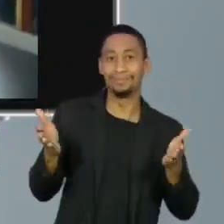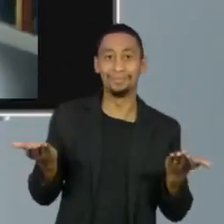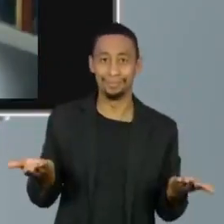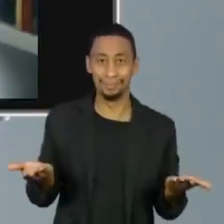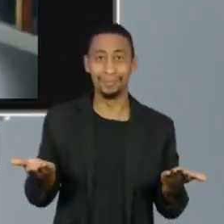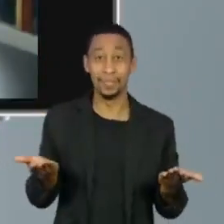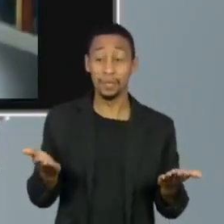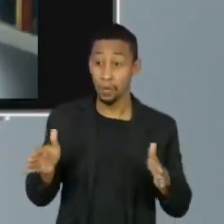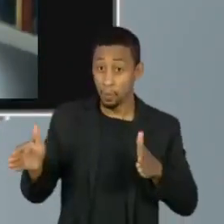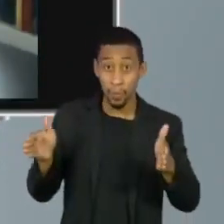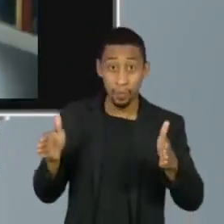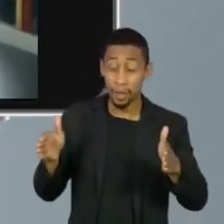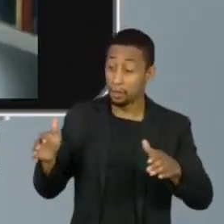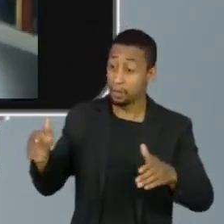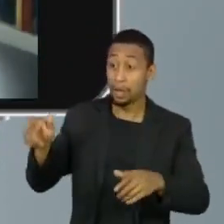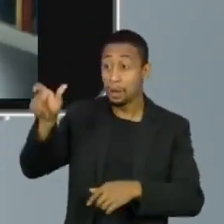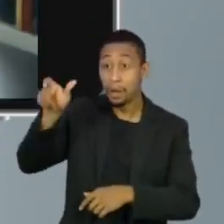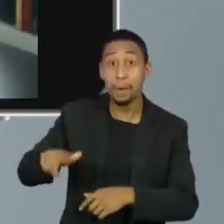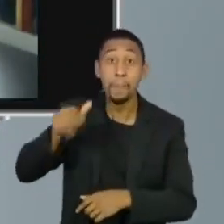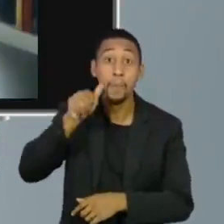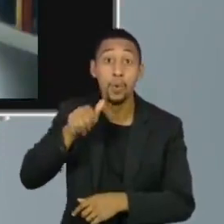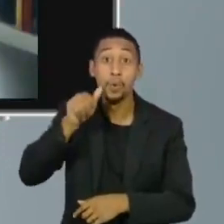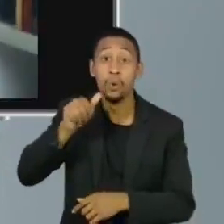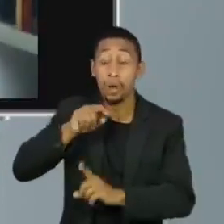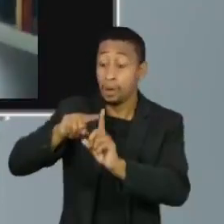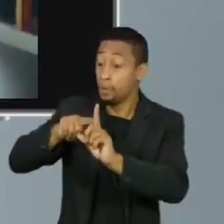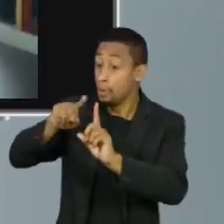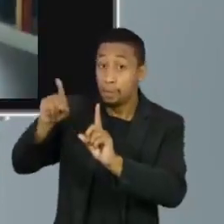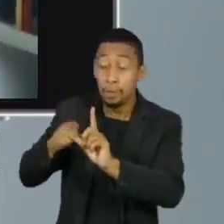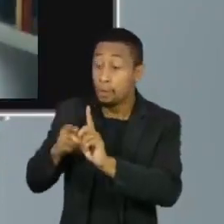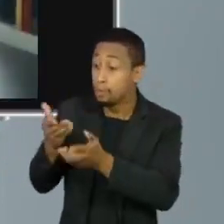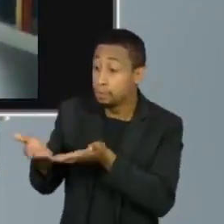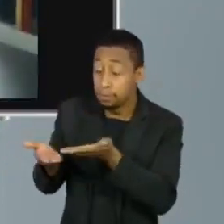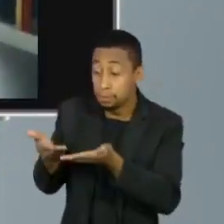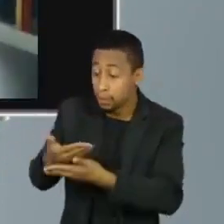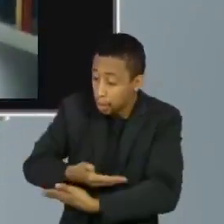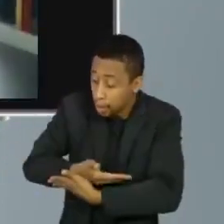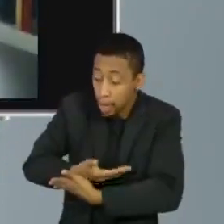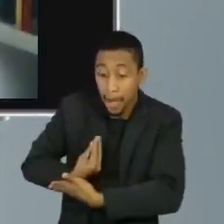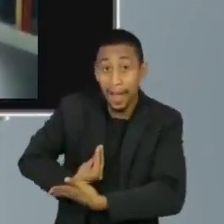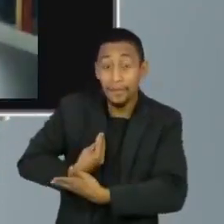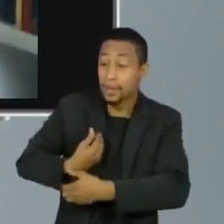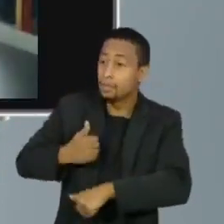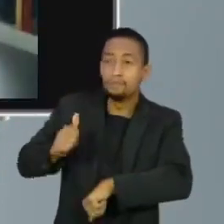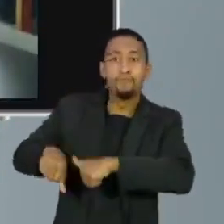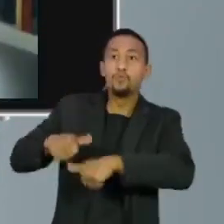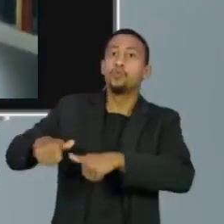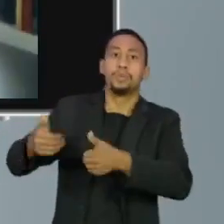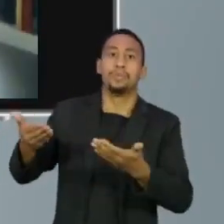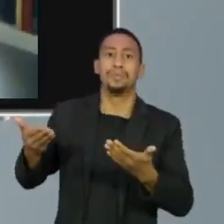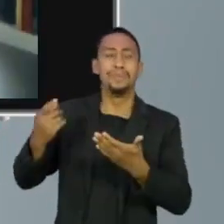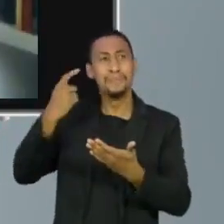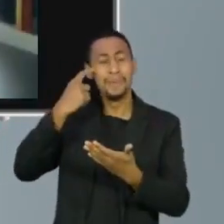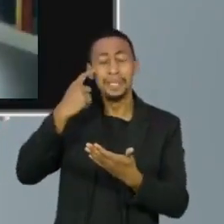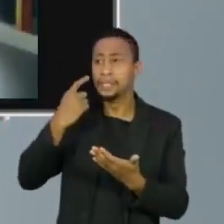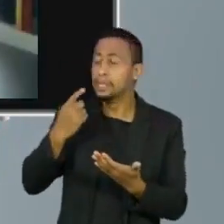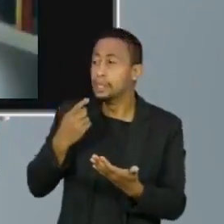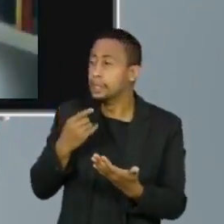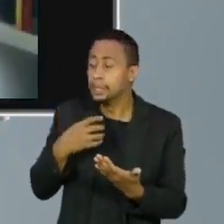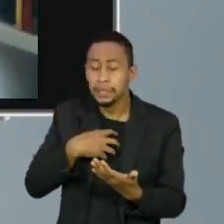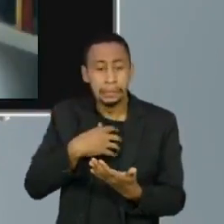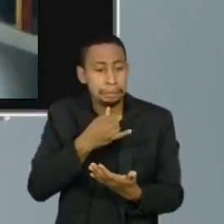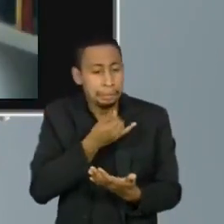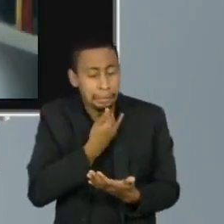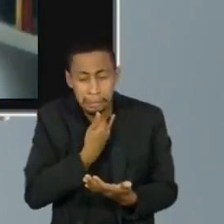momento tão transformador na vida da mulher como a maternidade. Imagina a sobrecarga que é para essa mulher estar triste quando